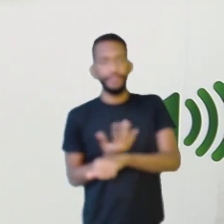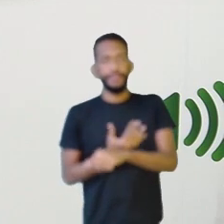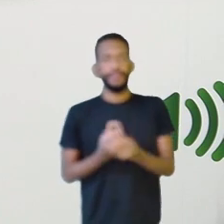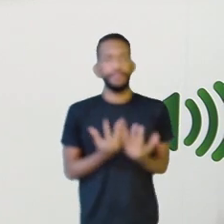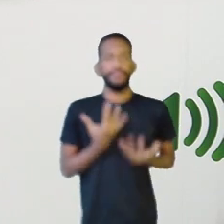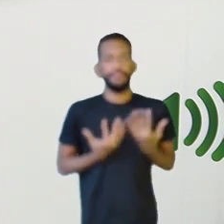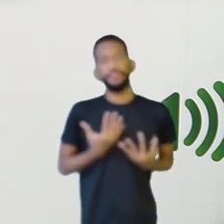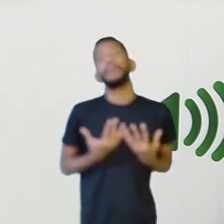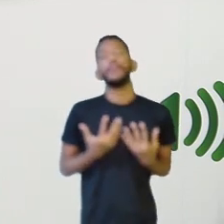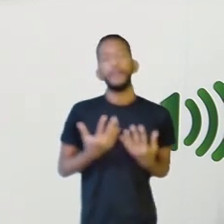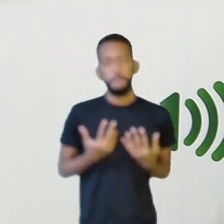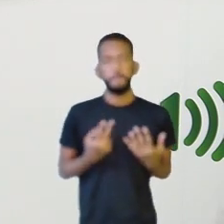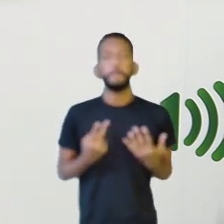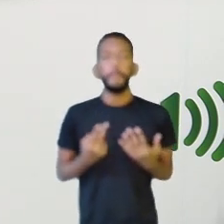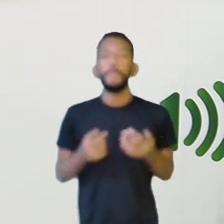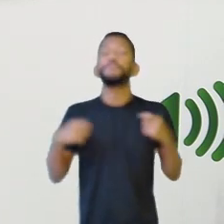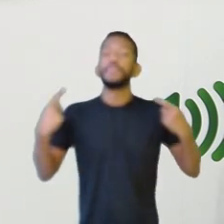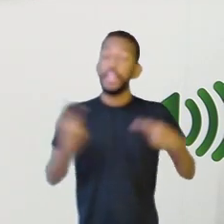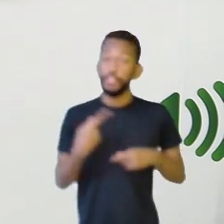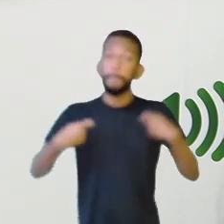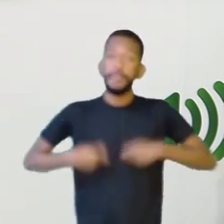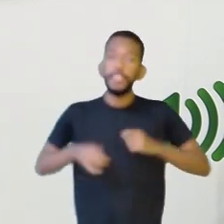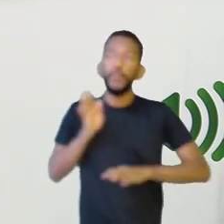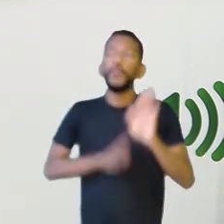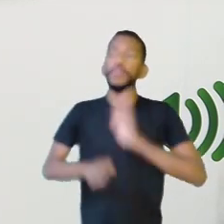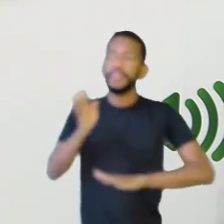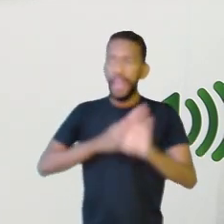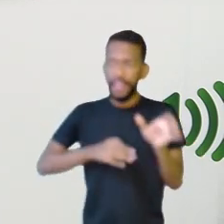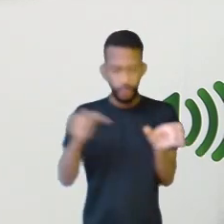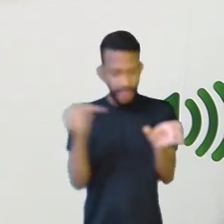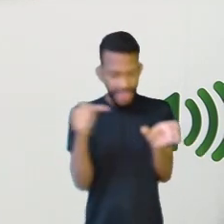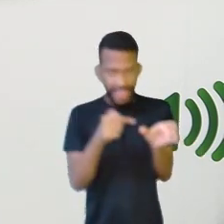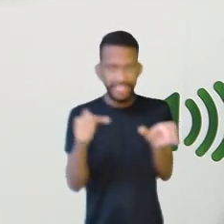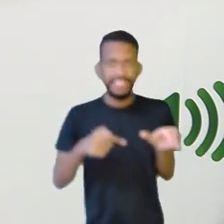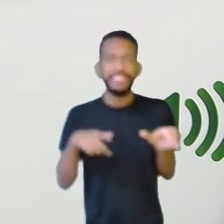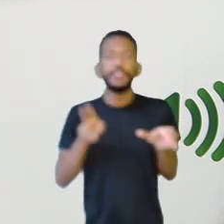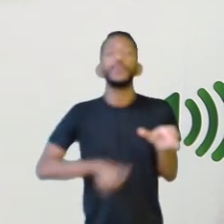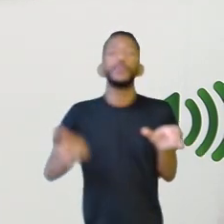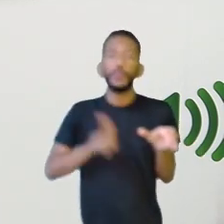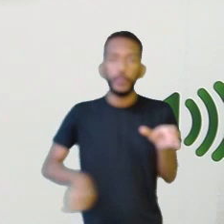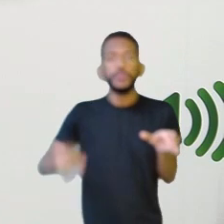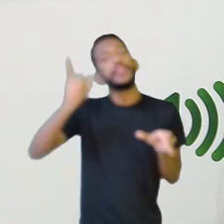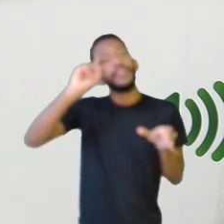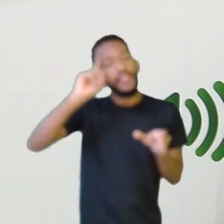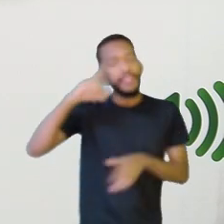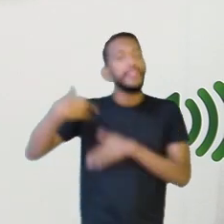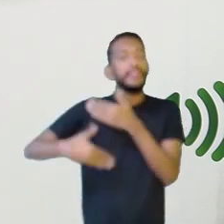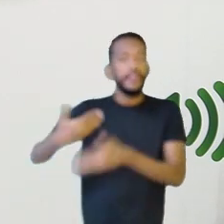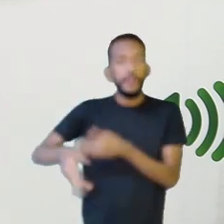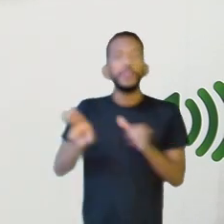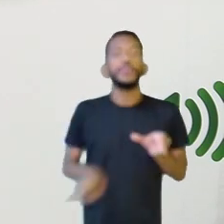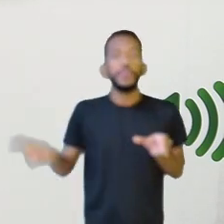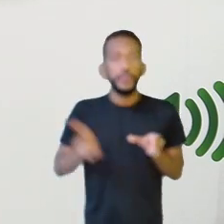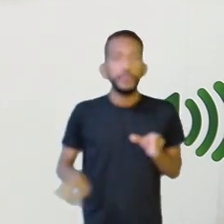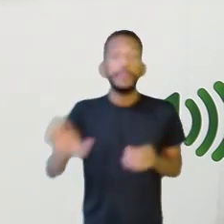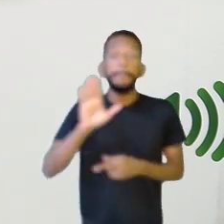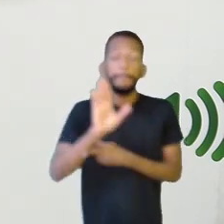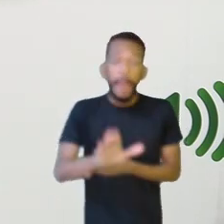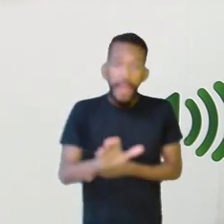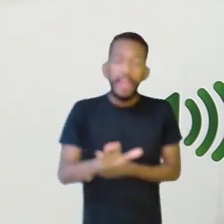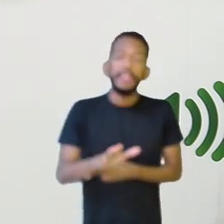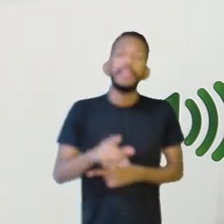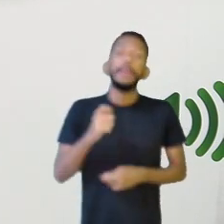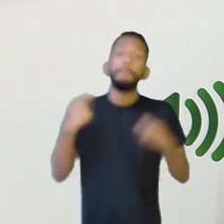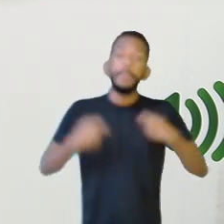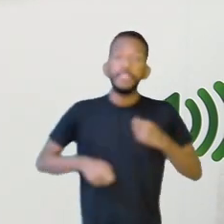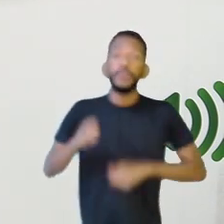ter bastante cuidado no manuseio desse produto que a gente está utilizando muito no nosso dia a dia, mas é bastante